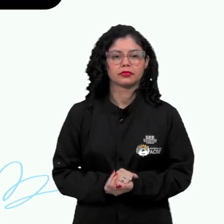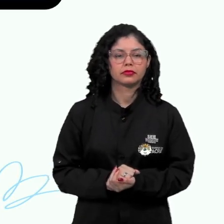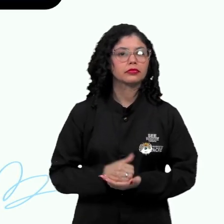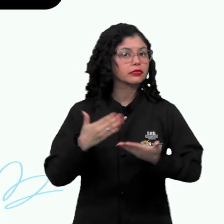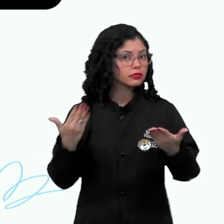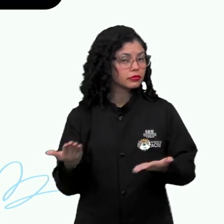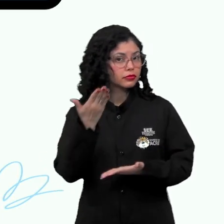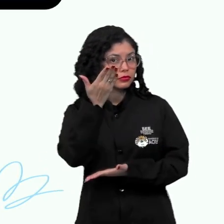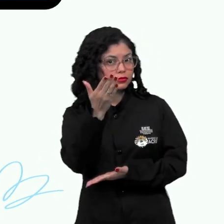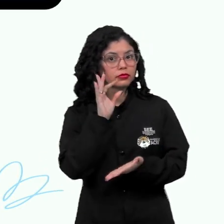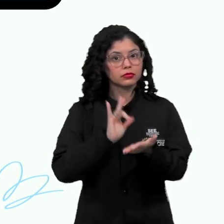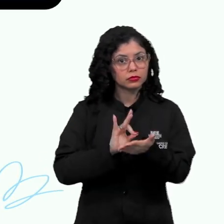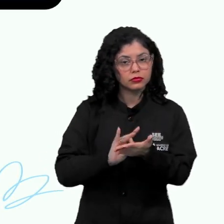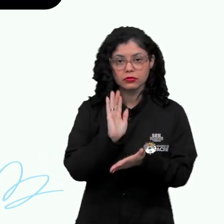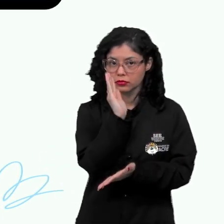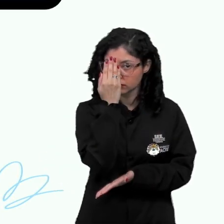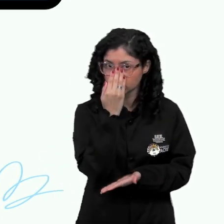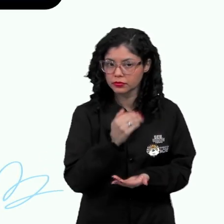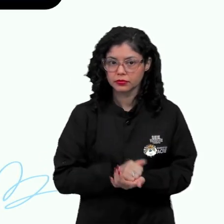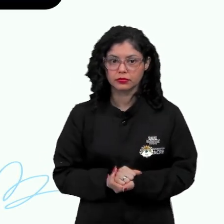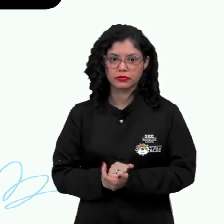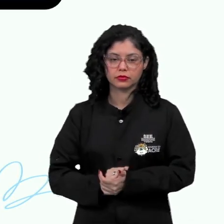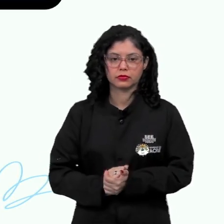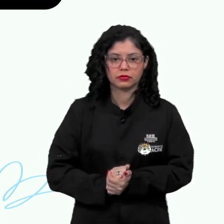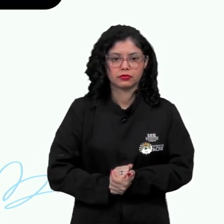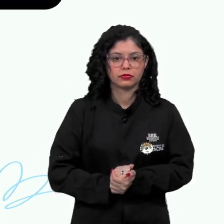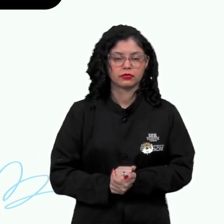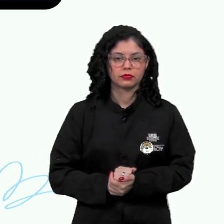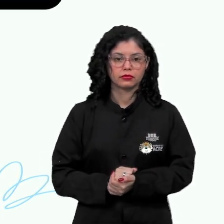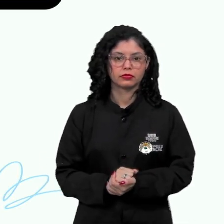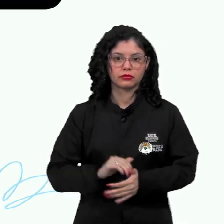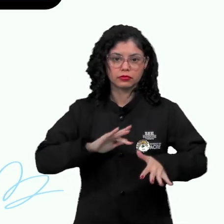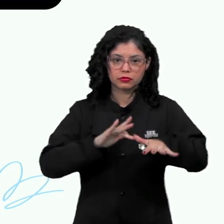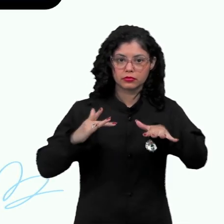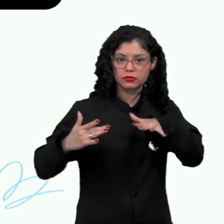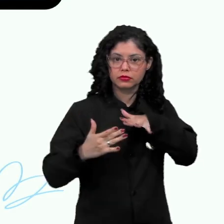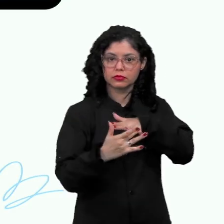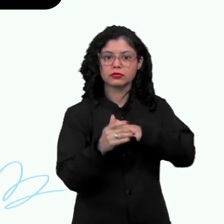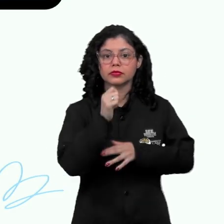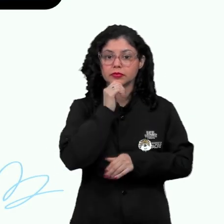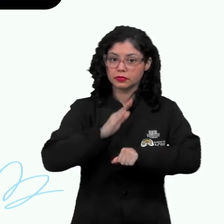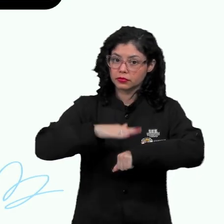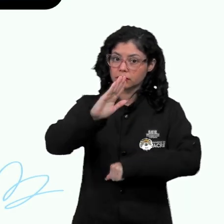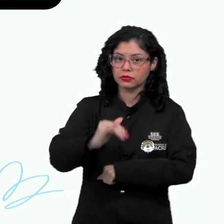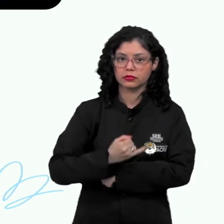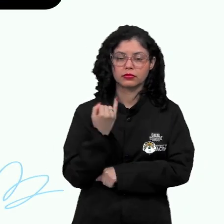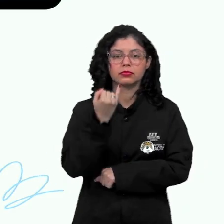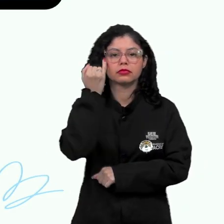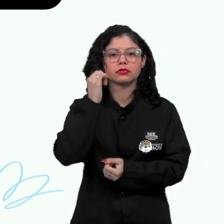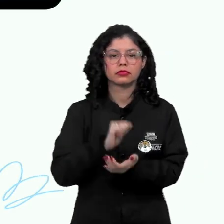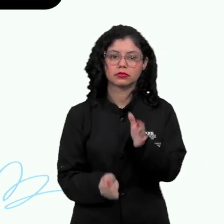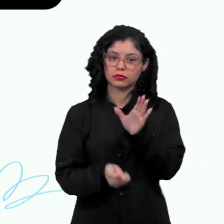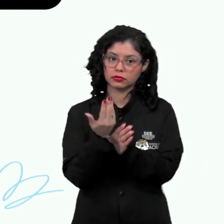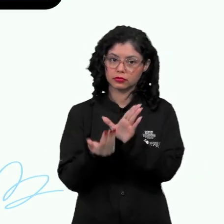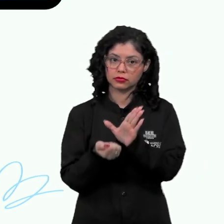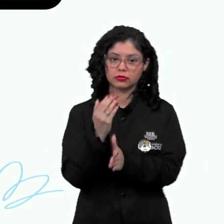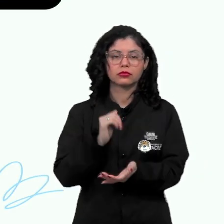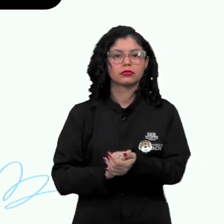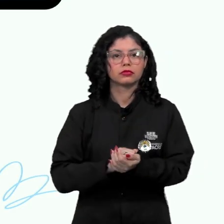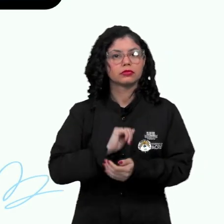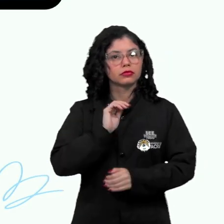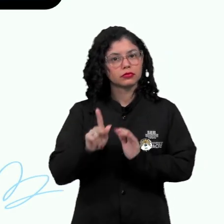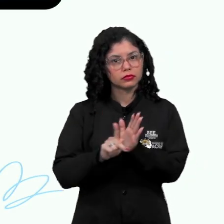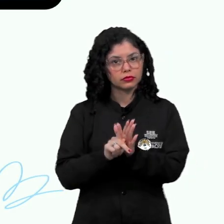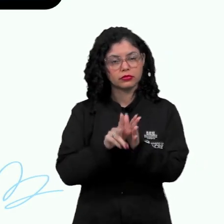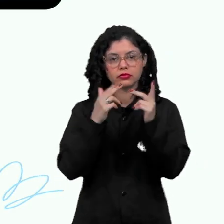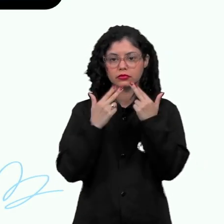Isso para vocês é verdadeiro ou falso? As redes sociais se tornaram meios importantes de